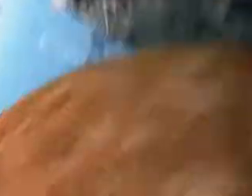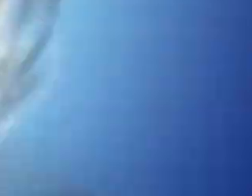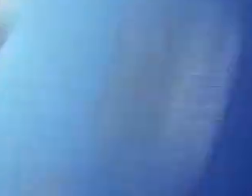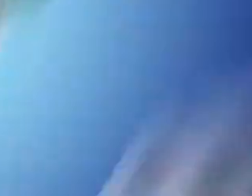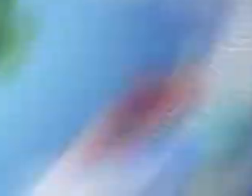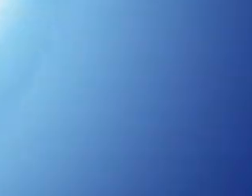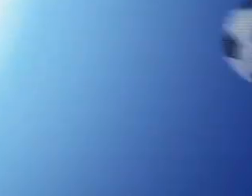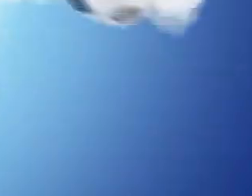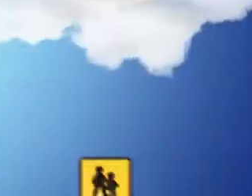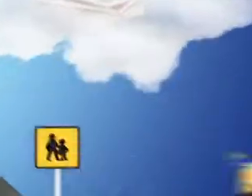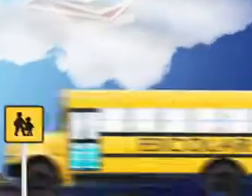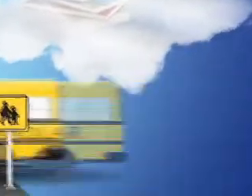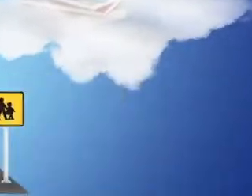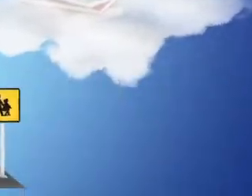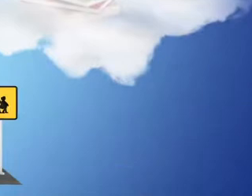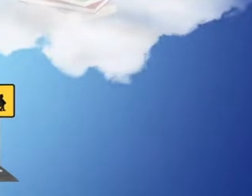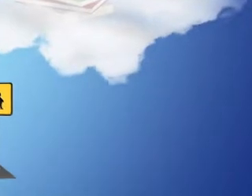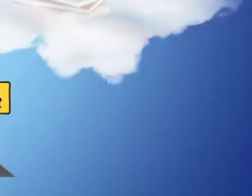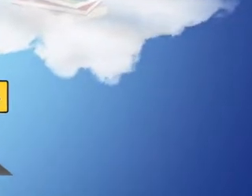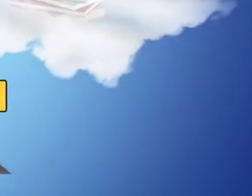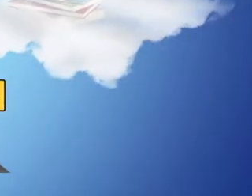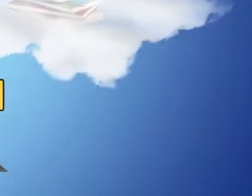E aí